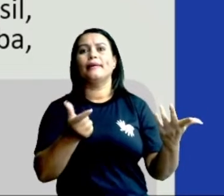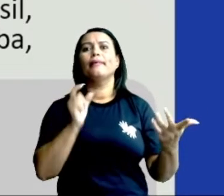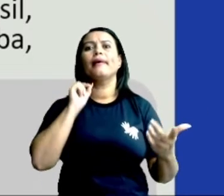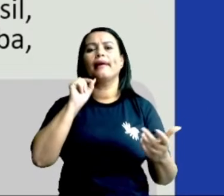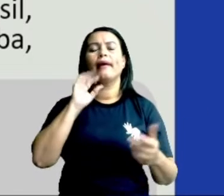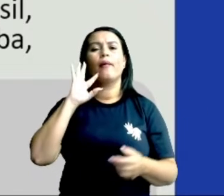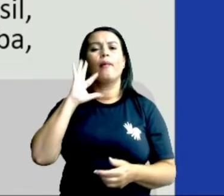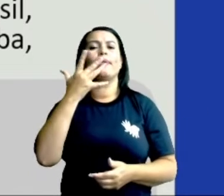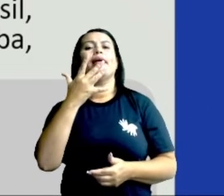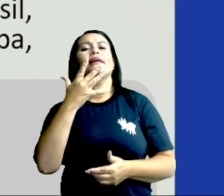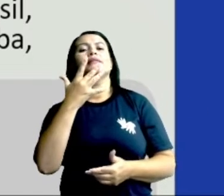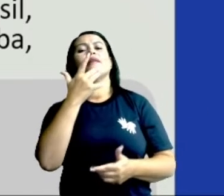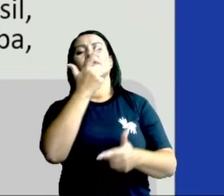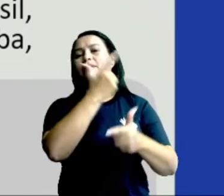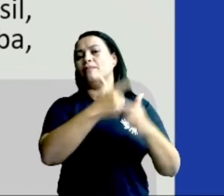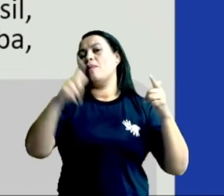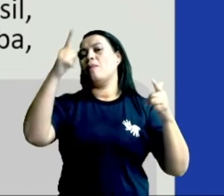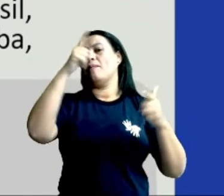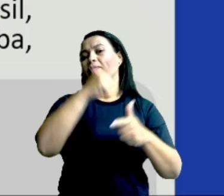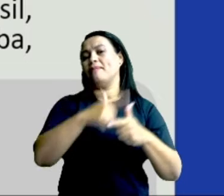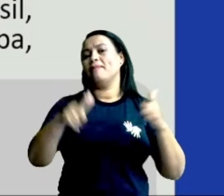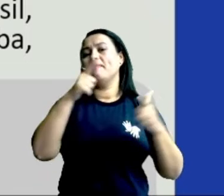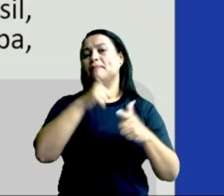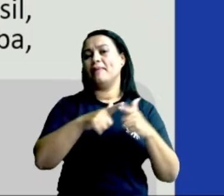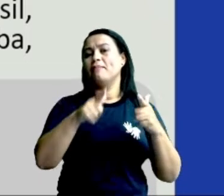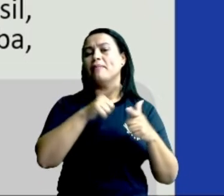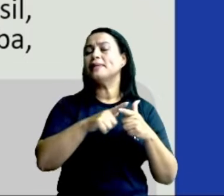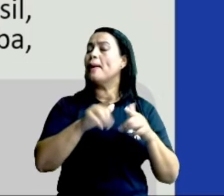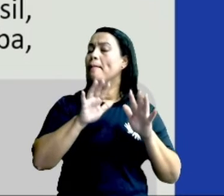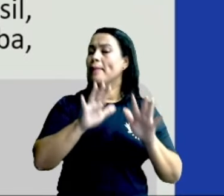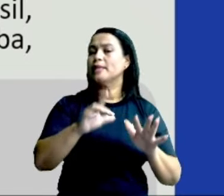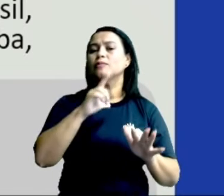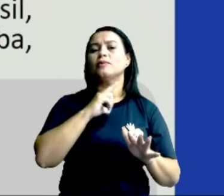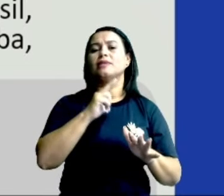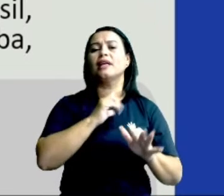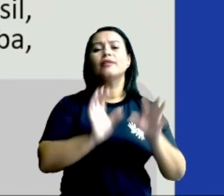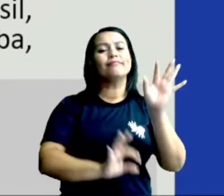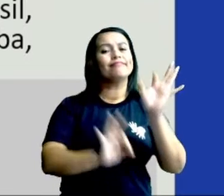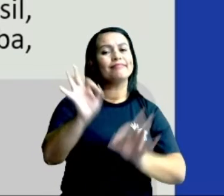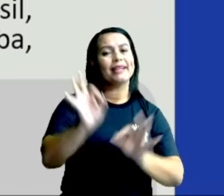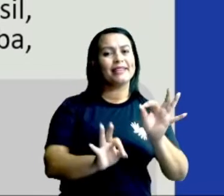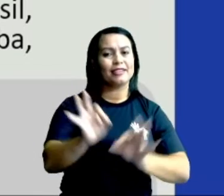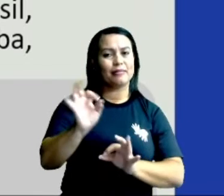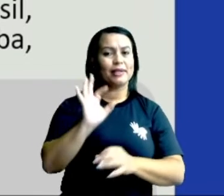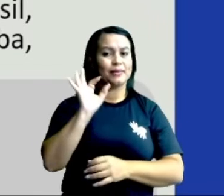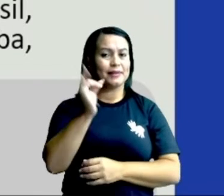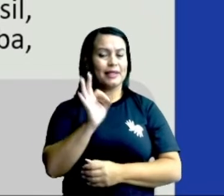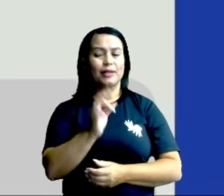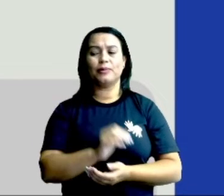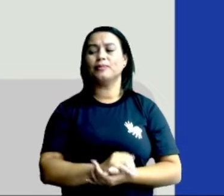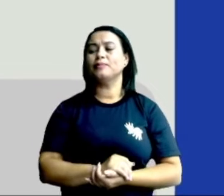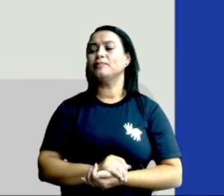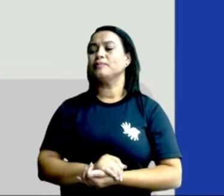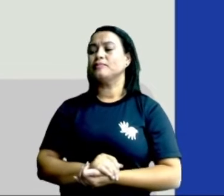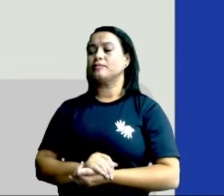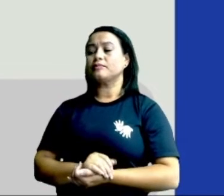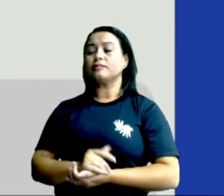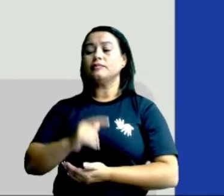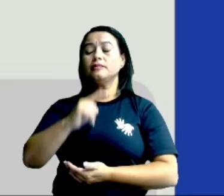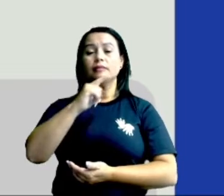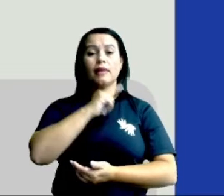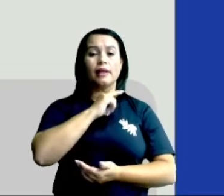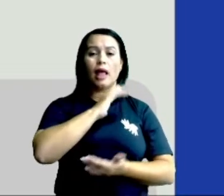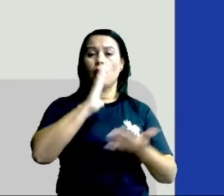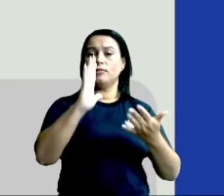Ela começa a ter problemas, apesar de ser uma cidade planejada. Certo? Aqui a gente